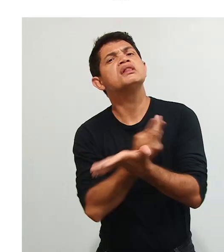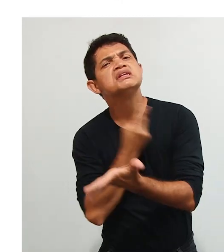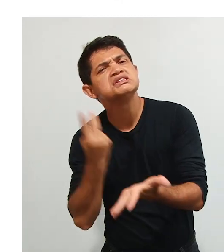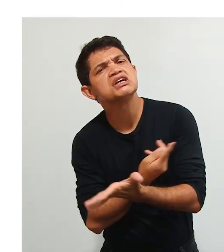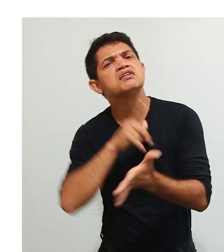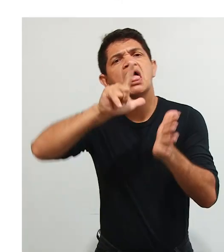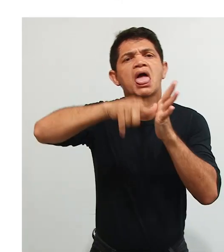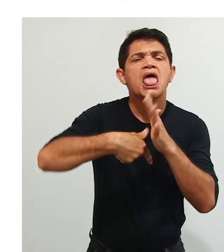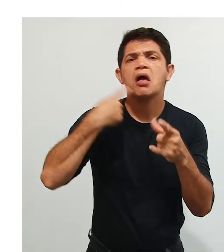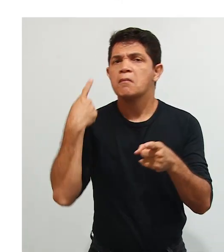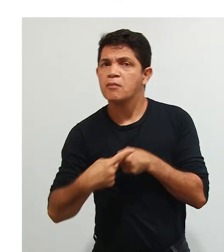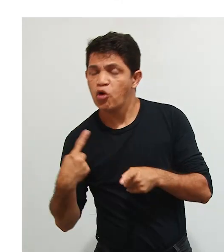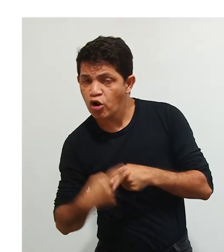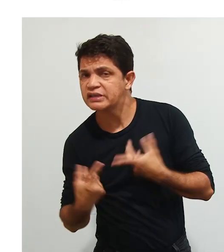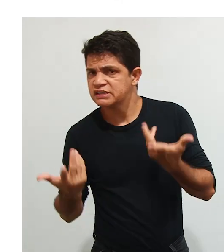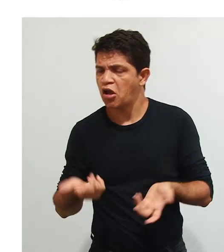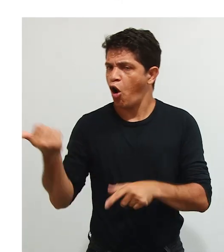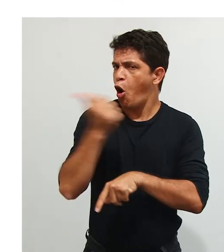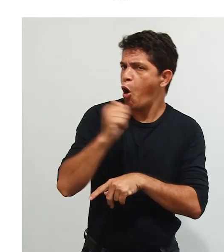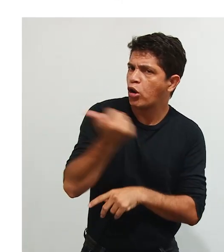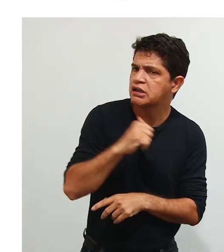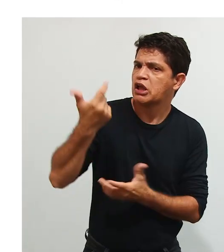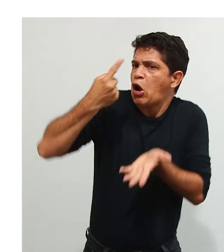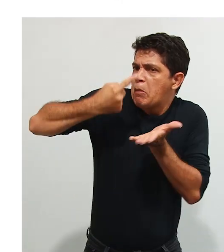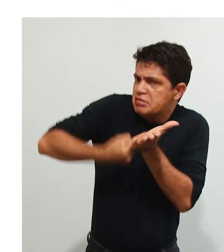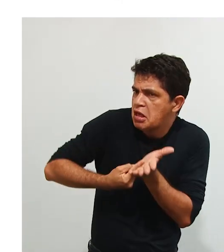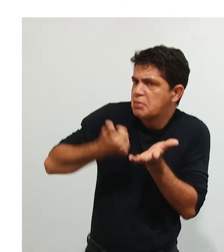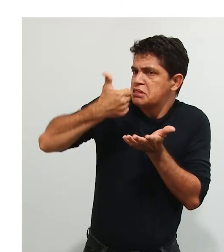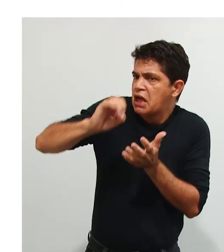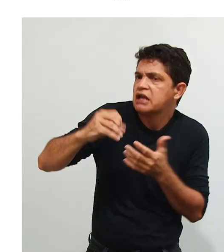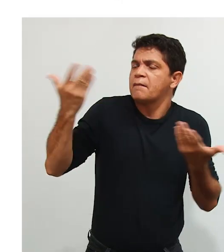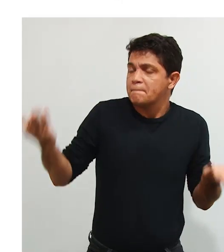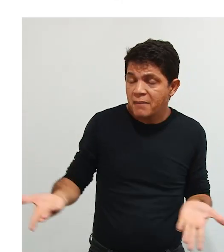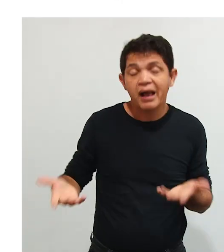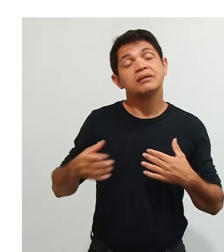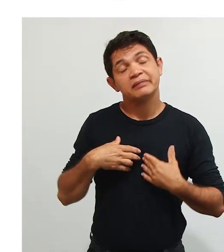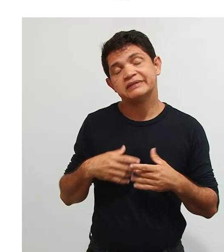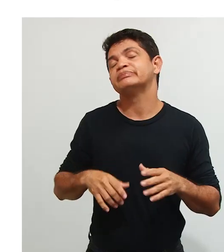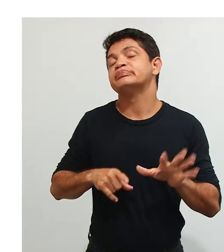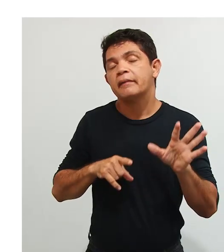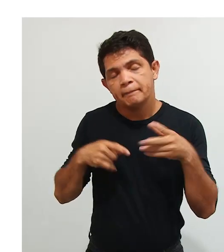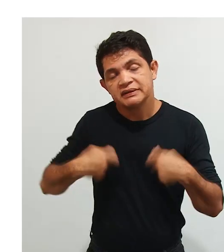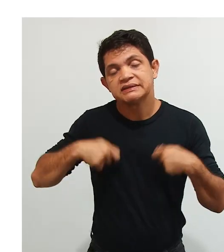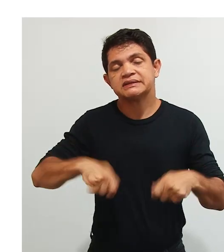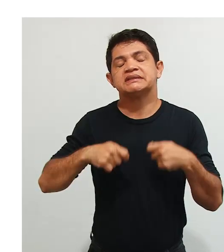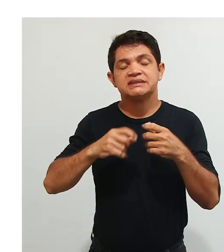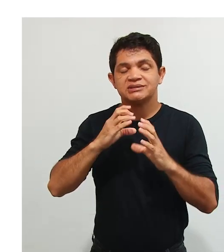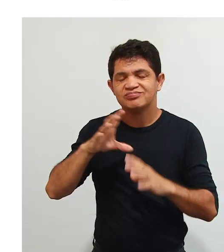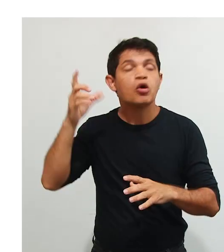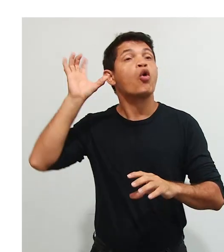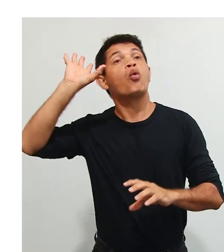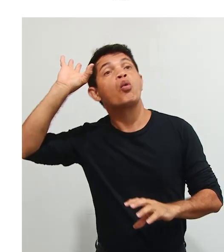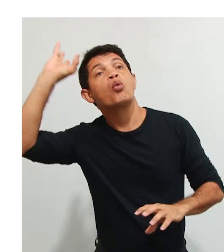ter acontecido uma situação realmente que não dependia daquela pessoa. Então, o que